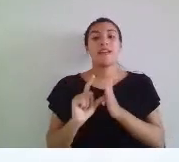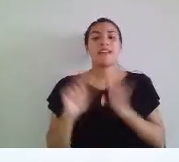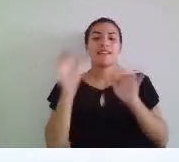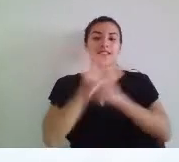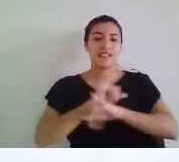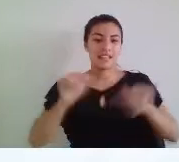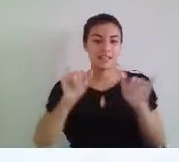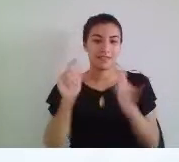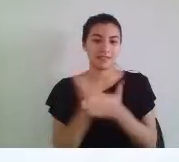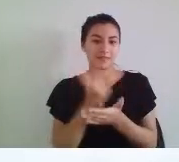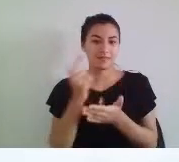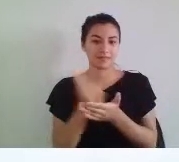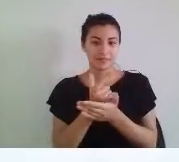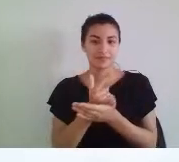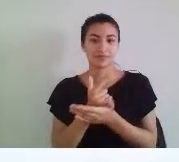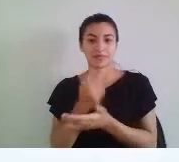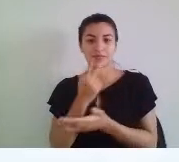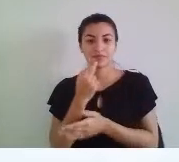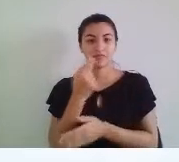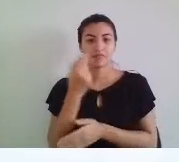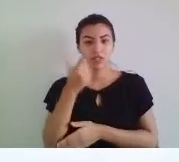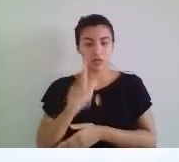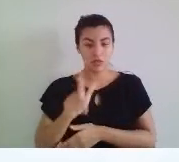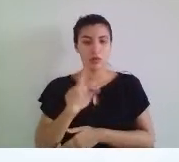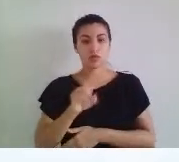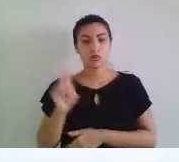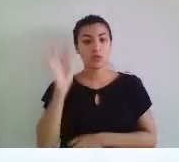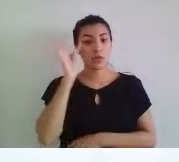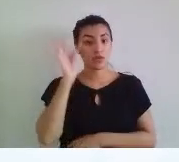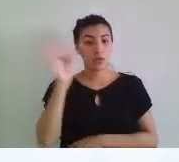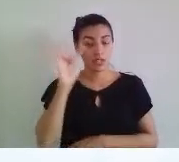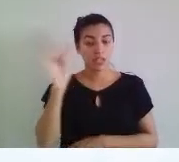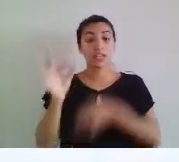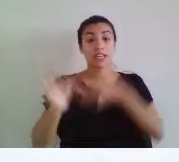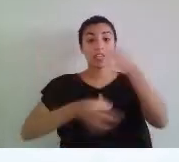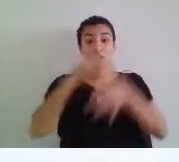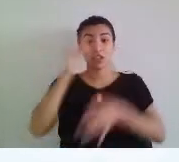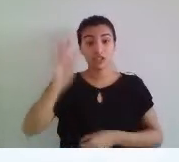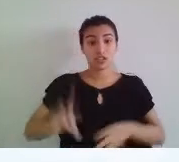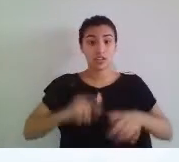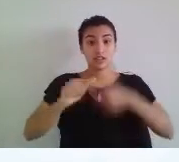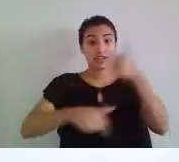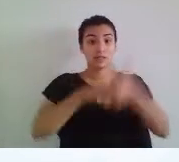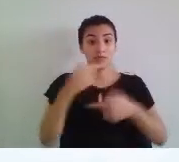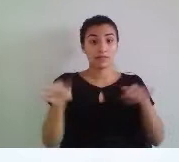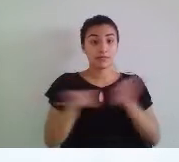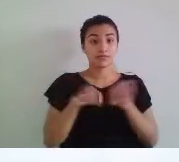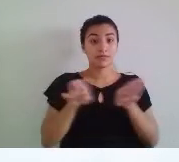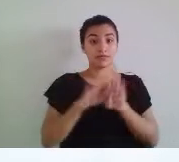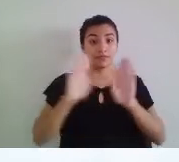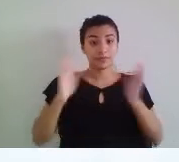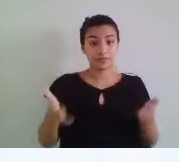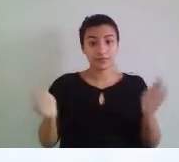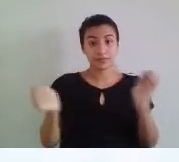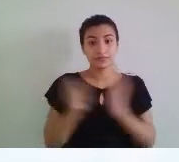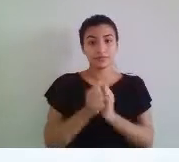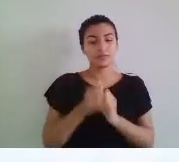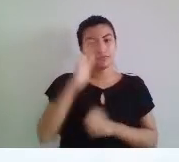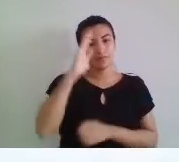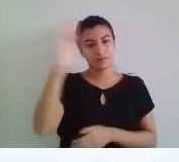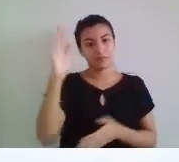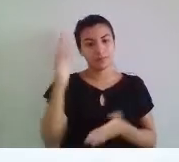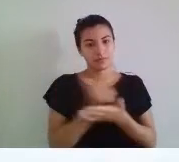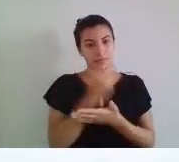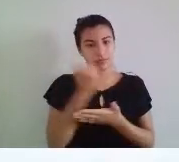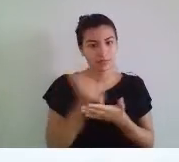do seu livro. Vou repetir o nome do livro aqui, Teoria Crítica do Direito do Trabalho, e ele também está já nas principais